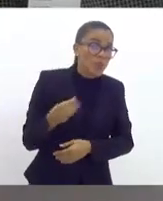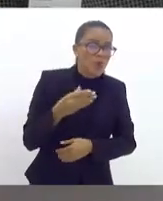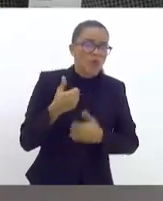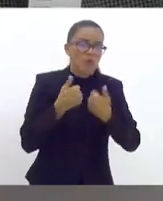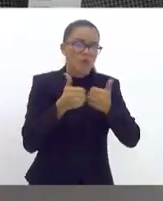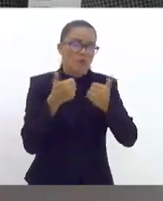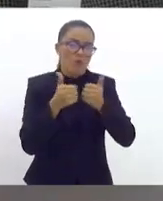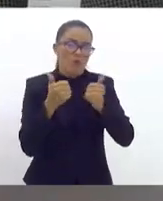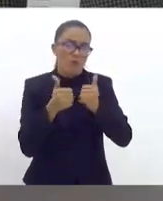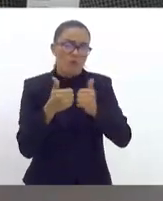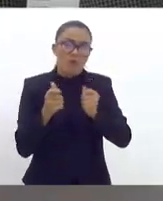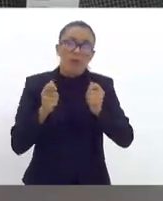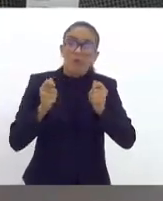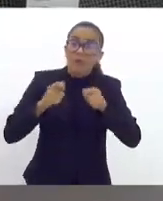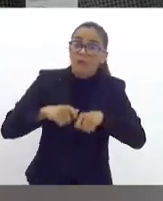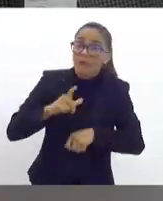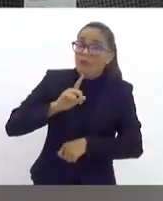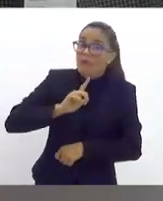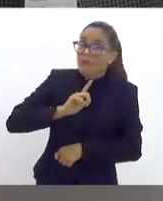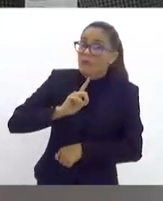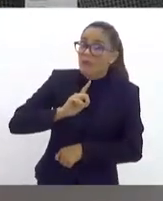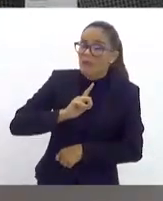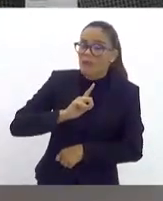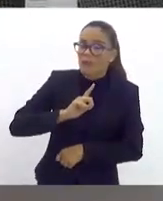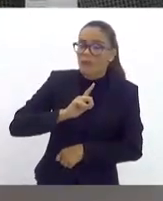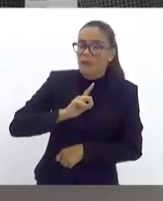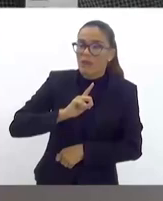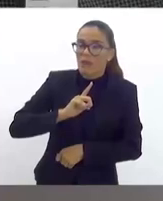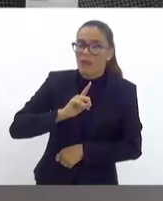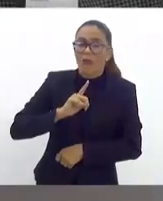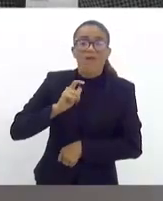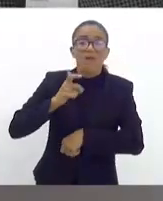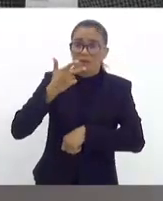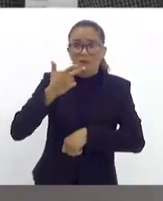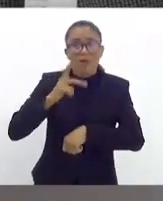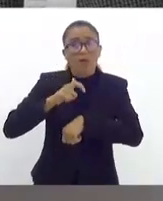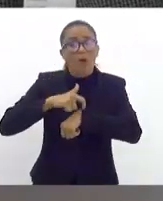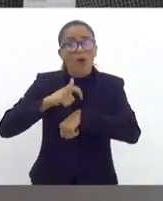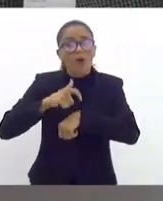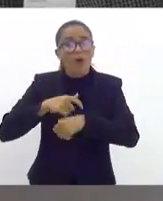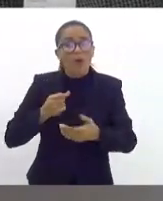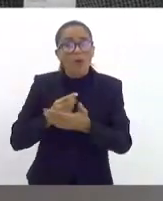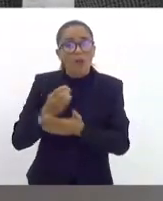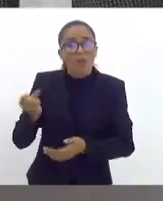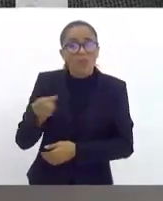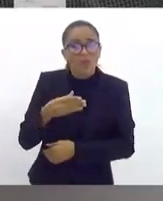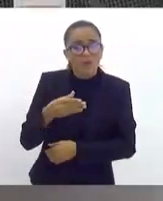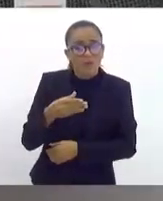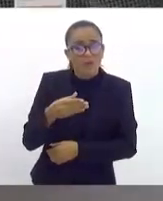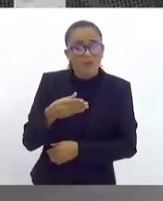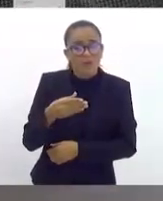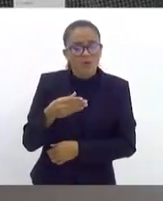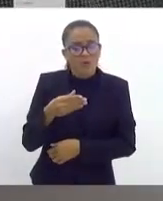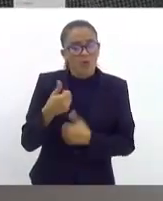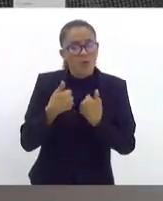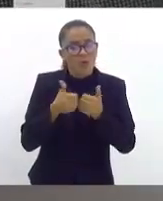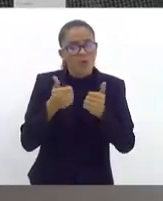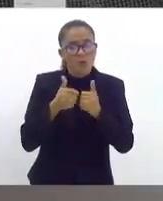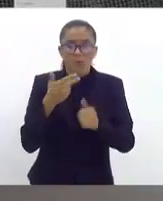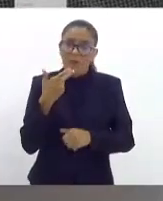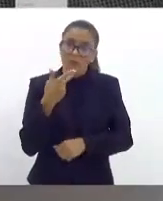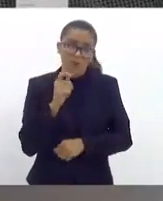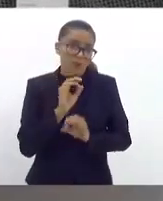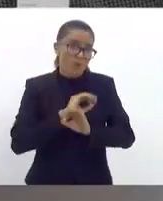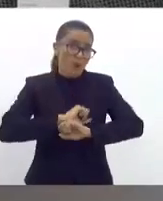coletivos que possuam ele já tá falando de quando for comprar novos Pois é mas não disse de forma Clara na